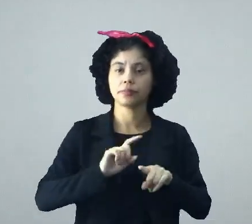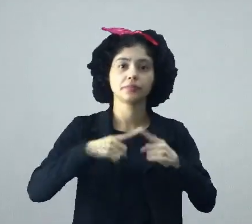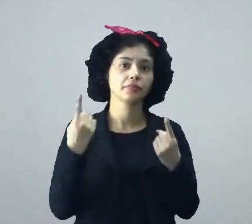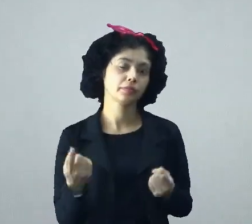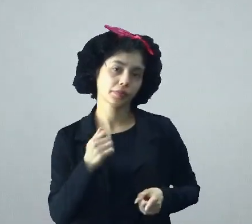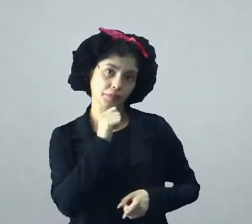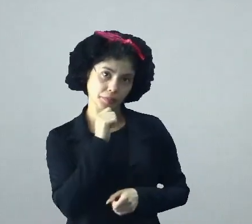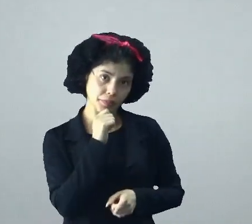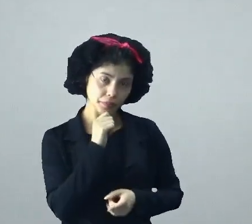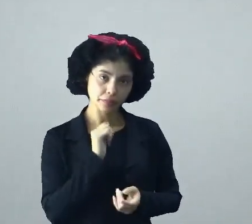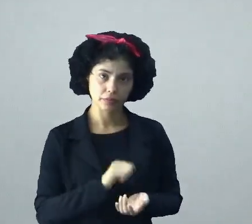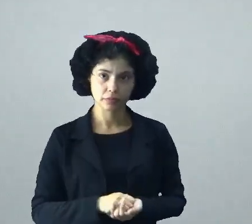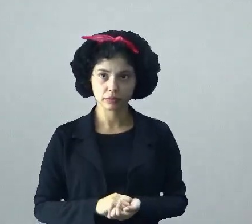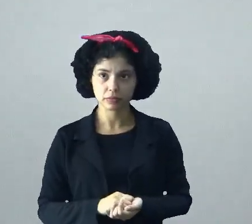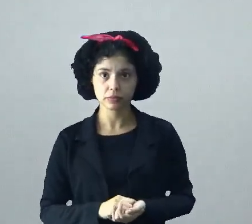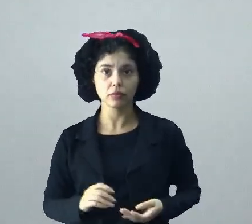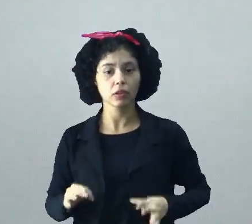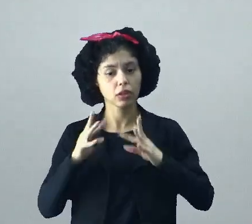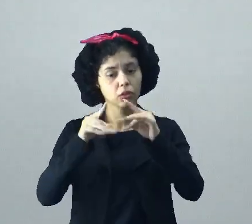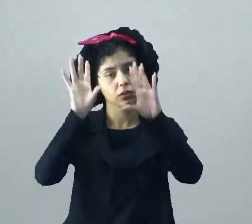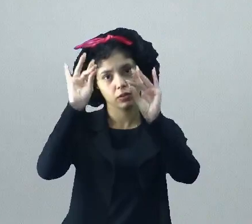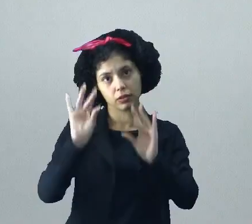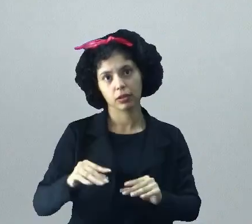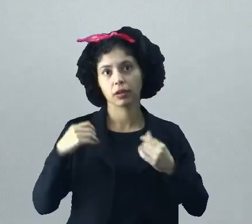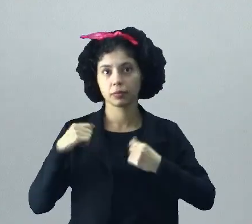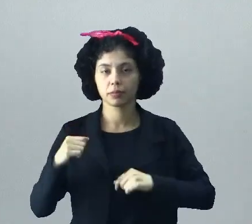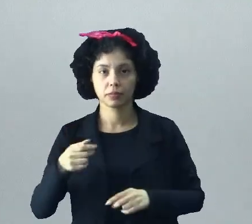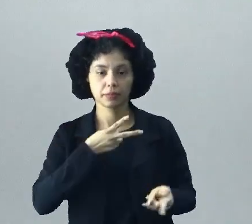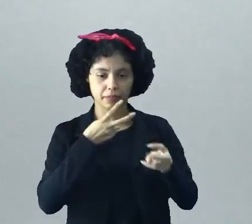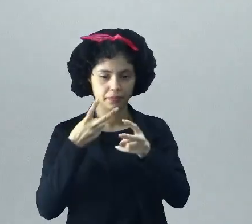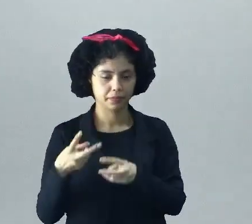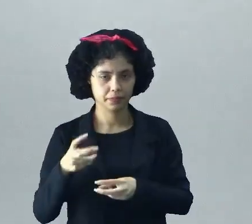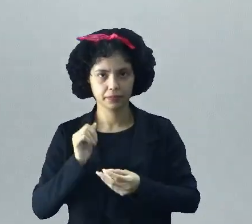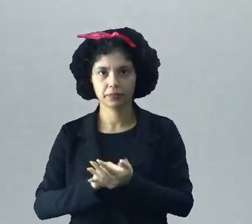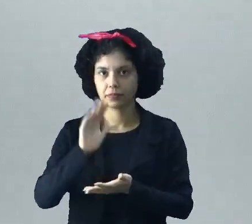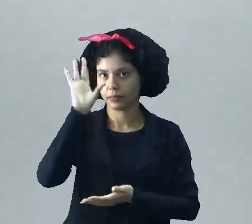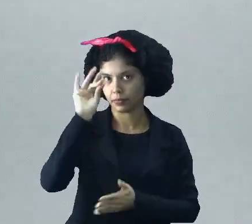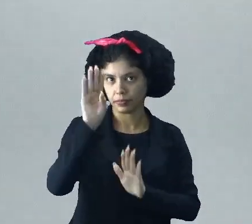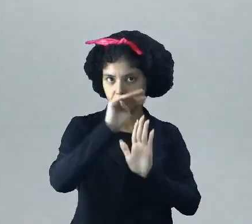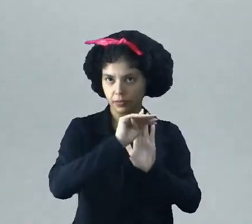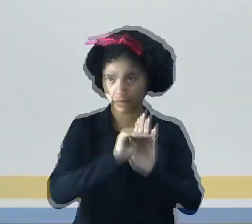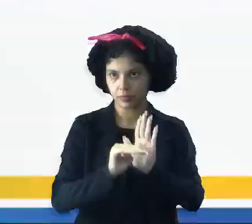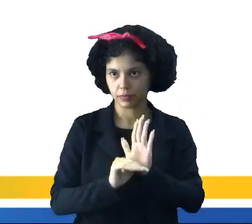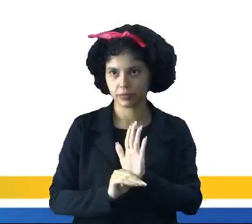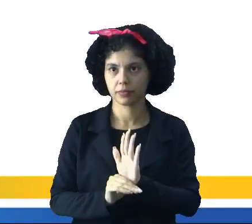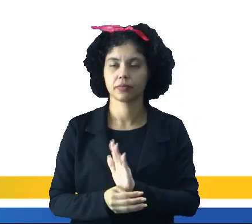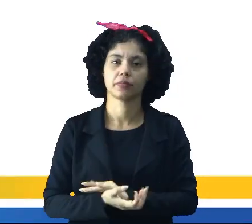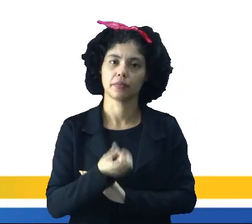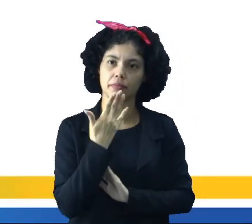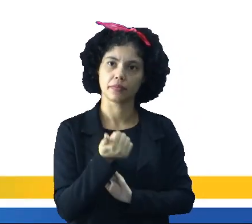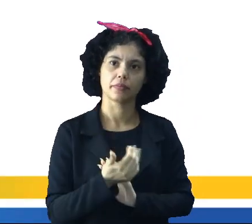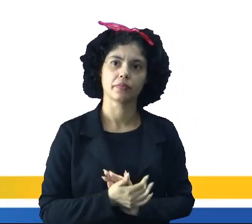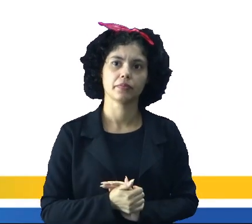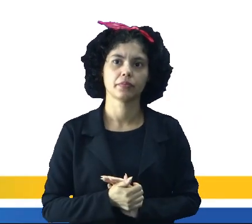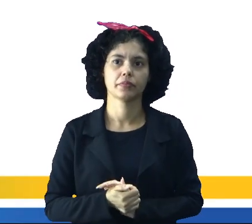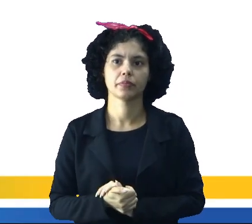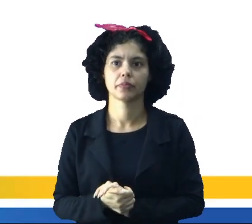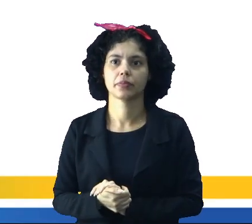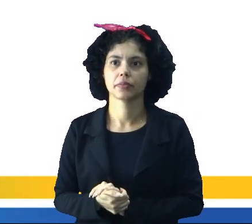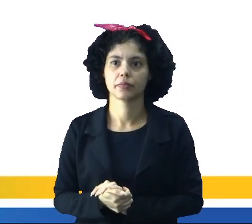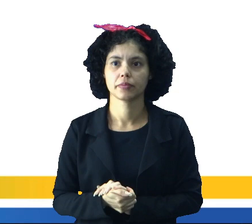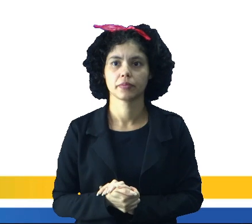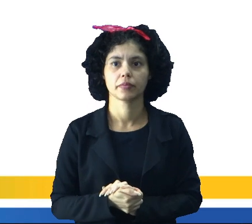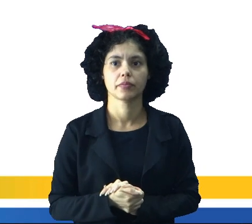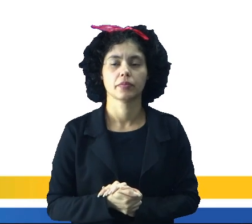questão vem. Então, todos os detalhes têm que ser observados passo a passo, ponto a ponto. Tudo bem? Então, vamos